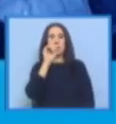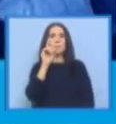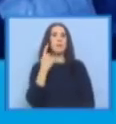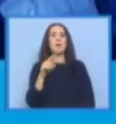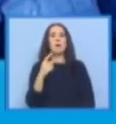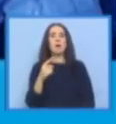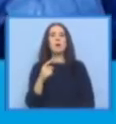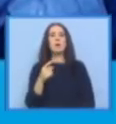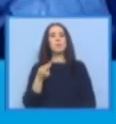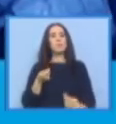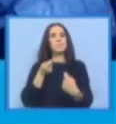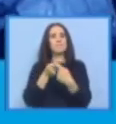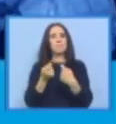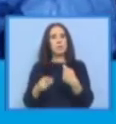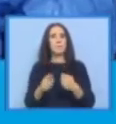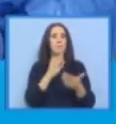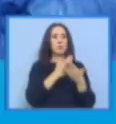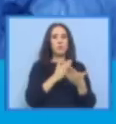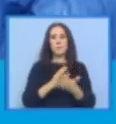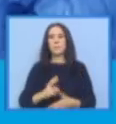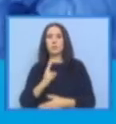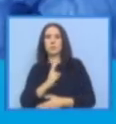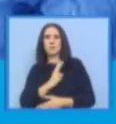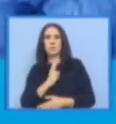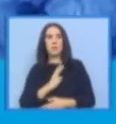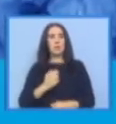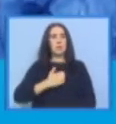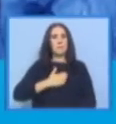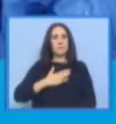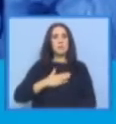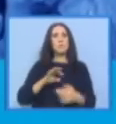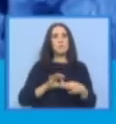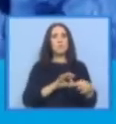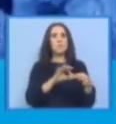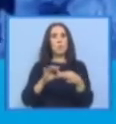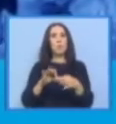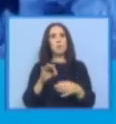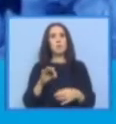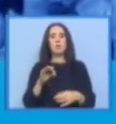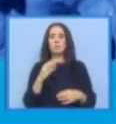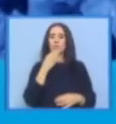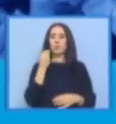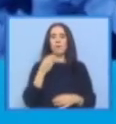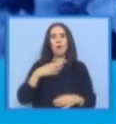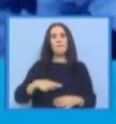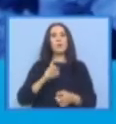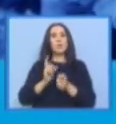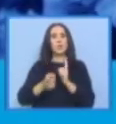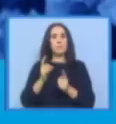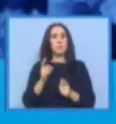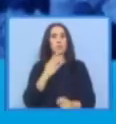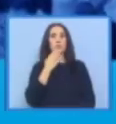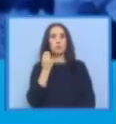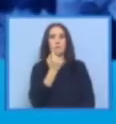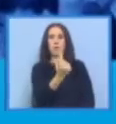grande empatia entre escolas, entre universidades e entre empresas e entre a procura dos próprios jovens, ou seja, cada